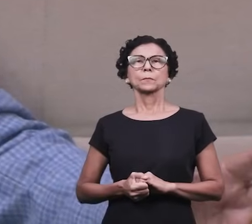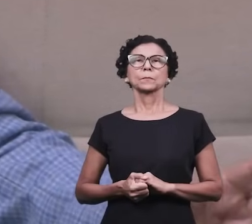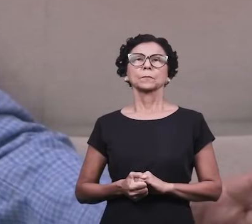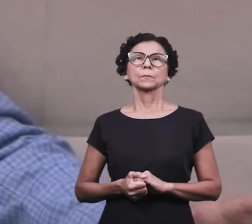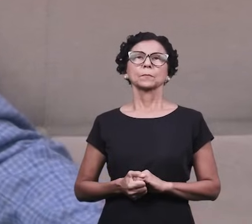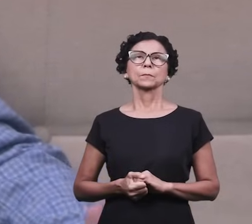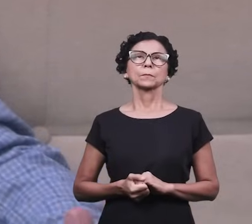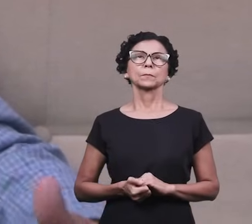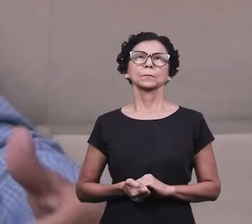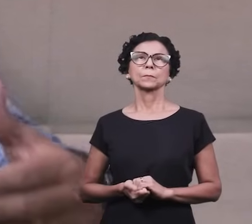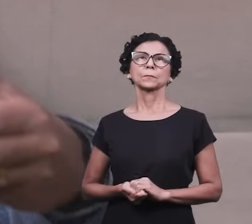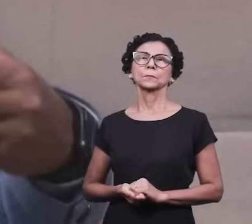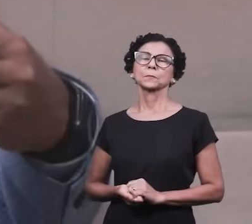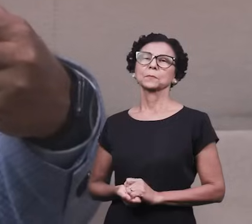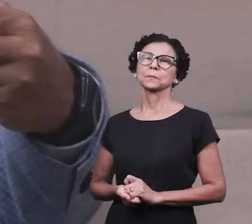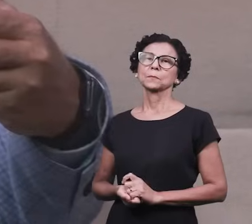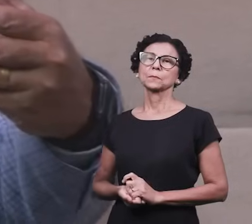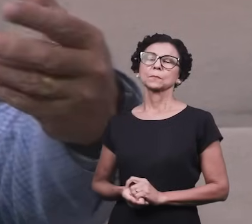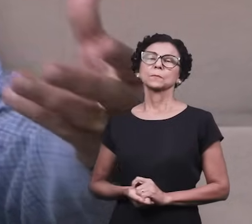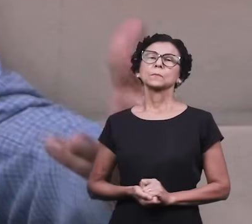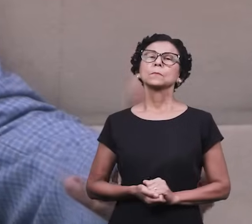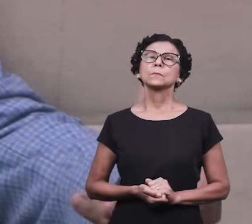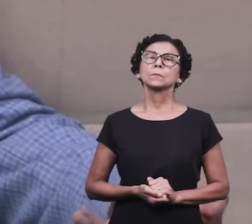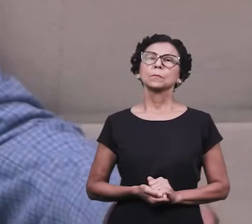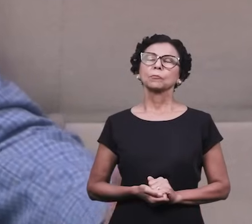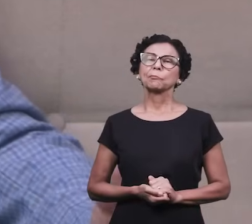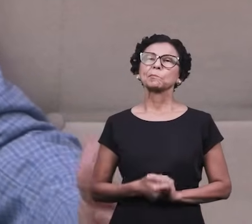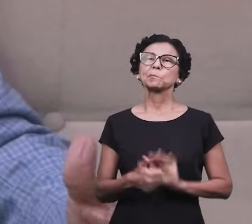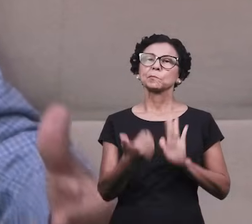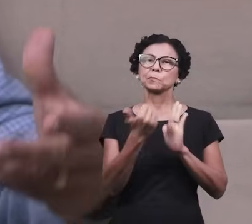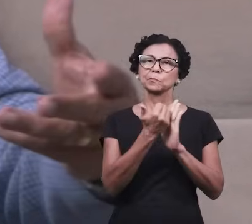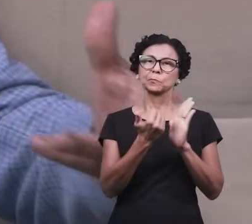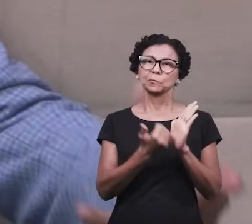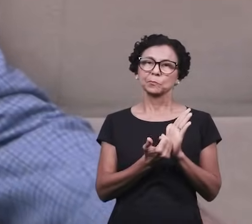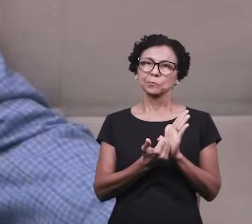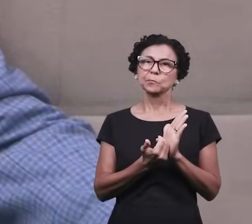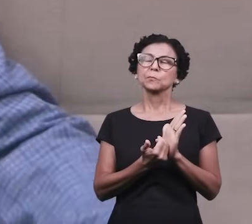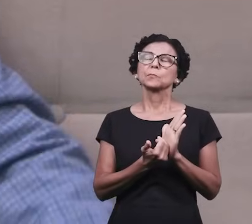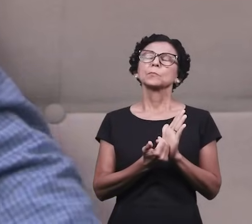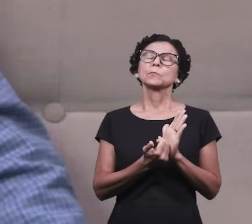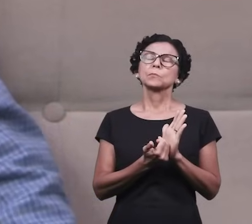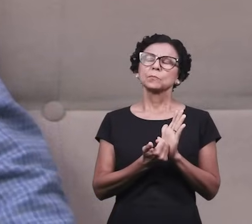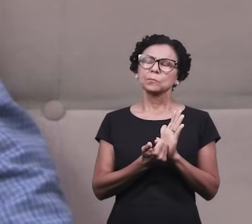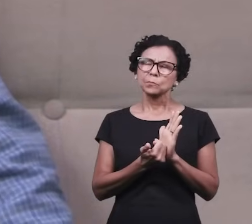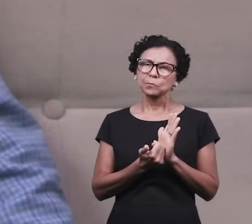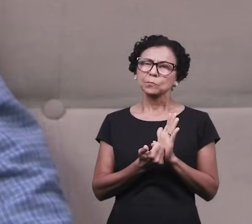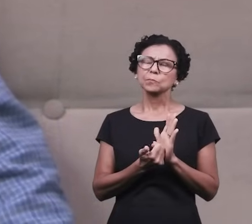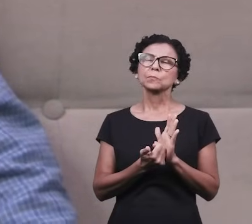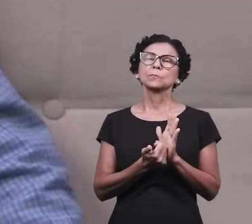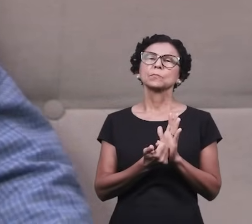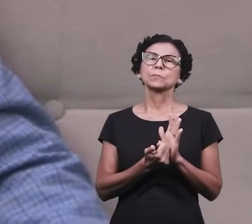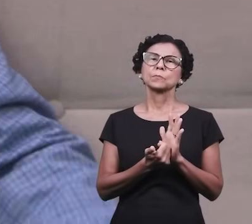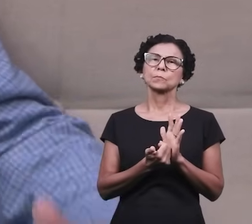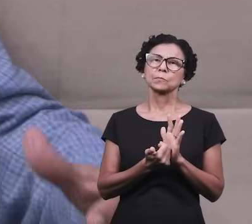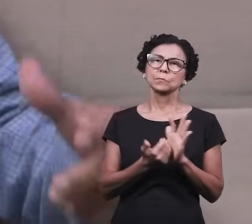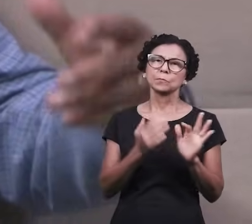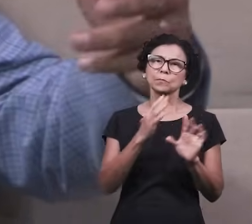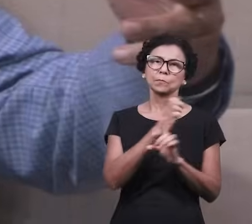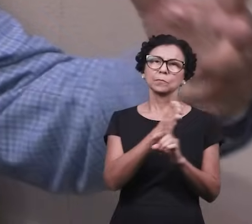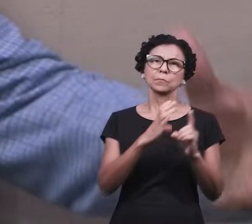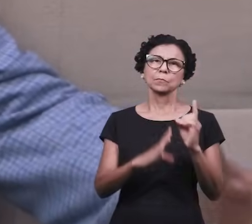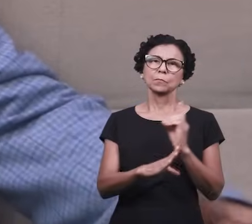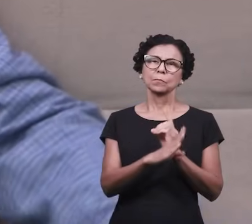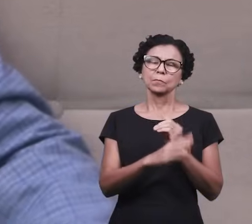programa então tem sido assim, um instrumento, né, para fortalecer a escola bíblica dominical,